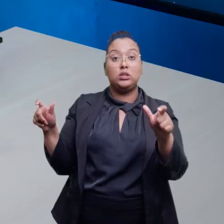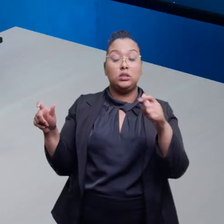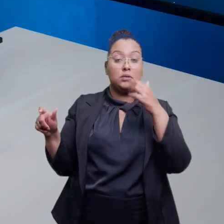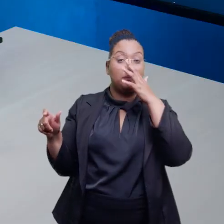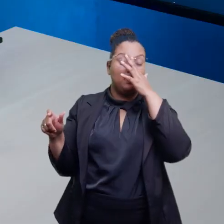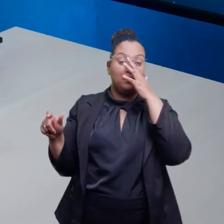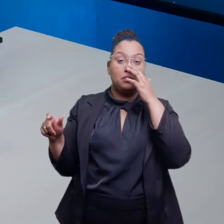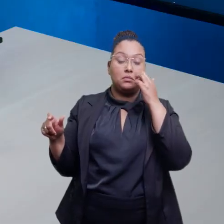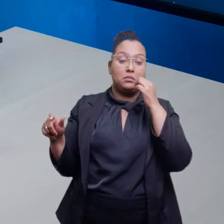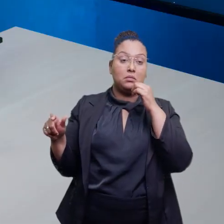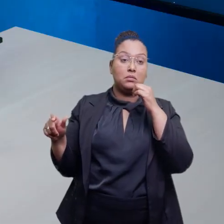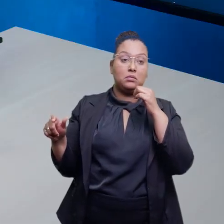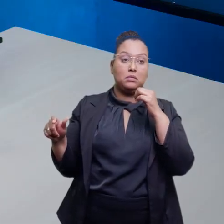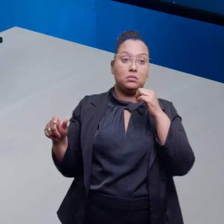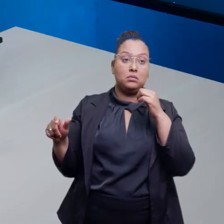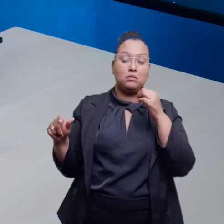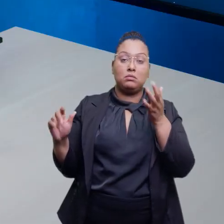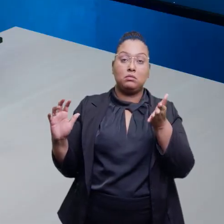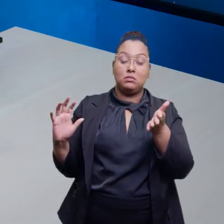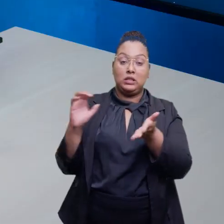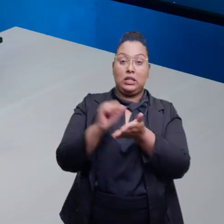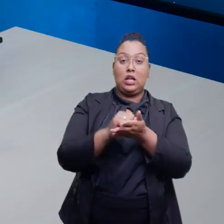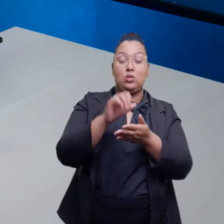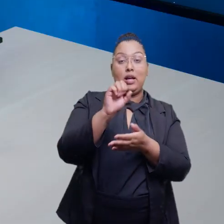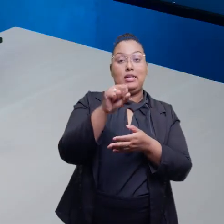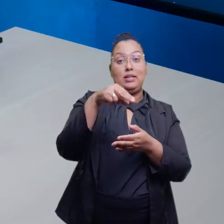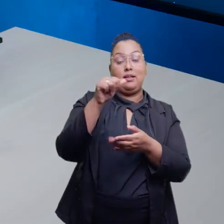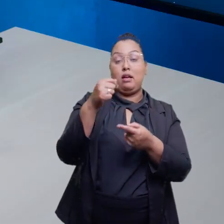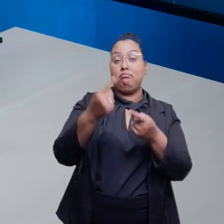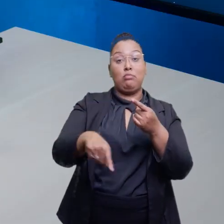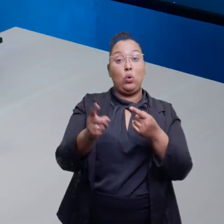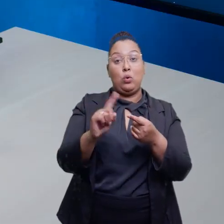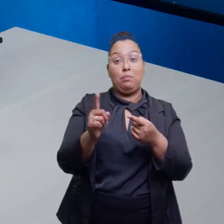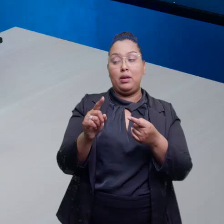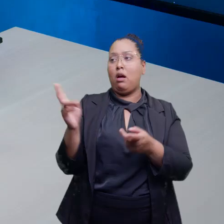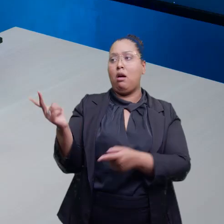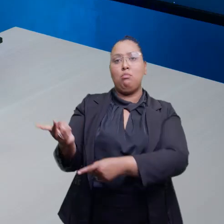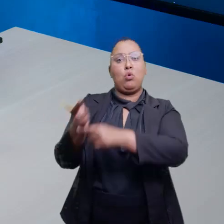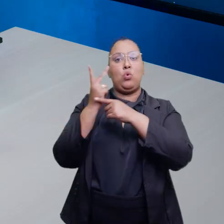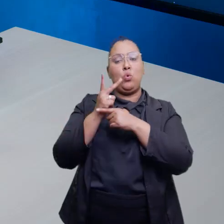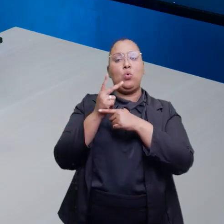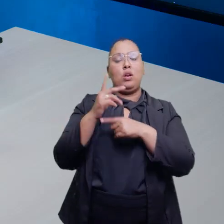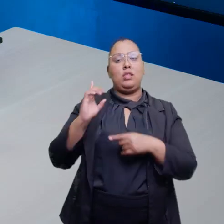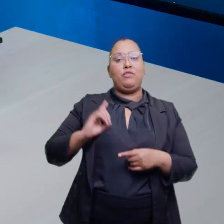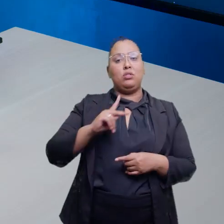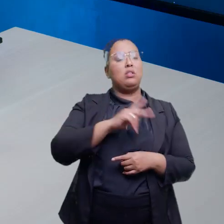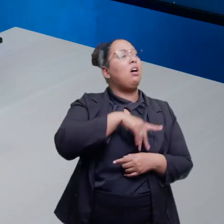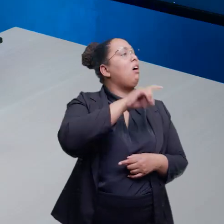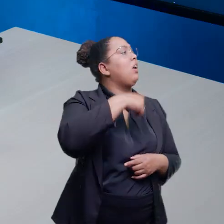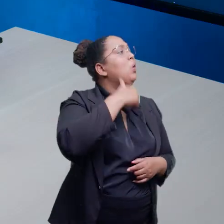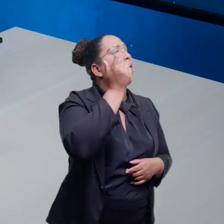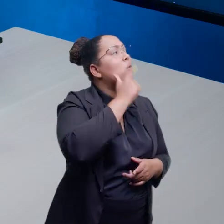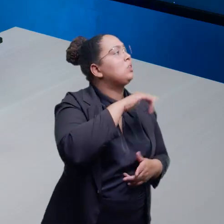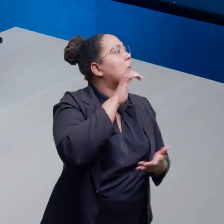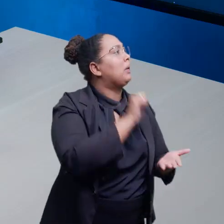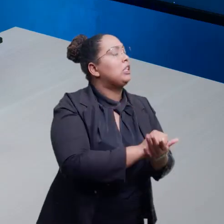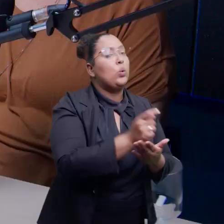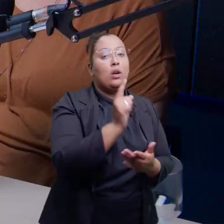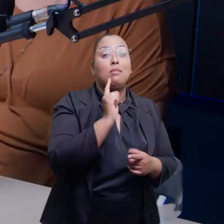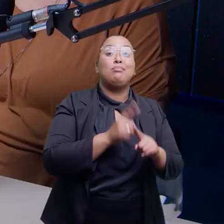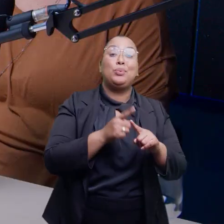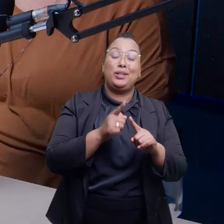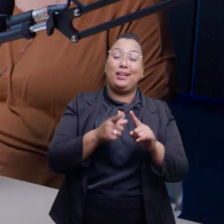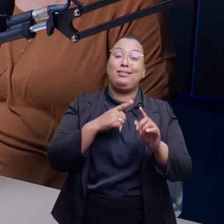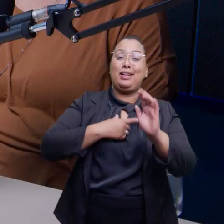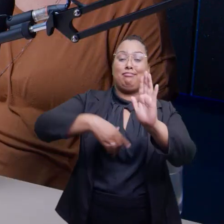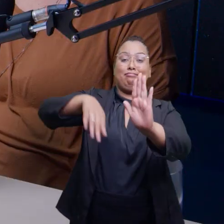tiveram o cadastro ao SNA negados, que procuraram a defensoria porque não conseguiram se inscrever no SNA, porque tem todo